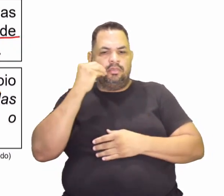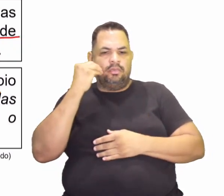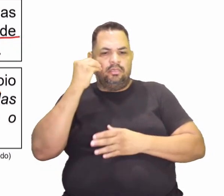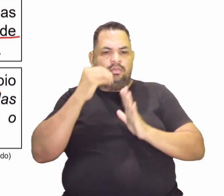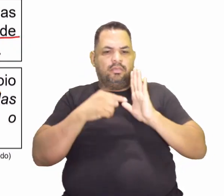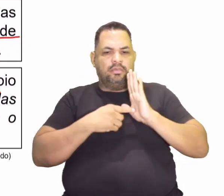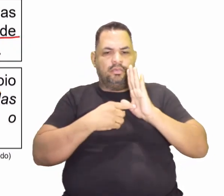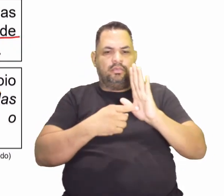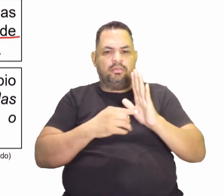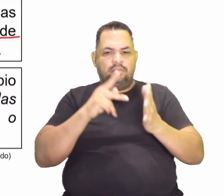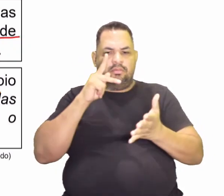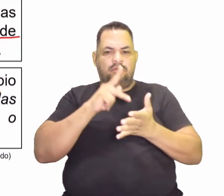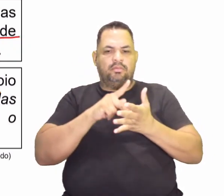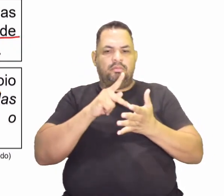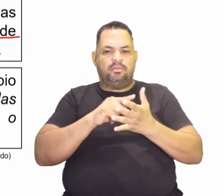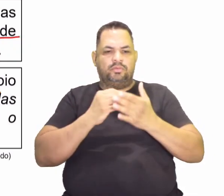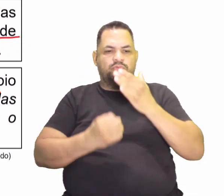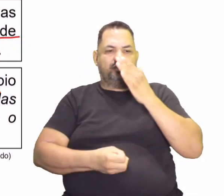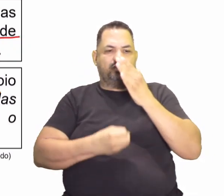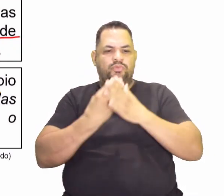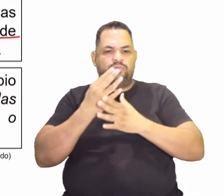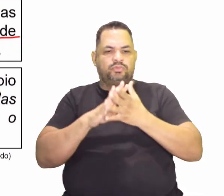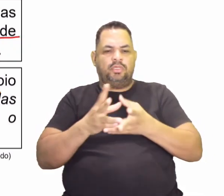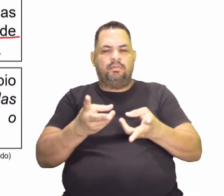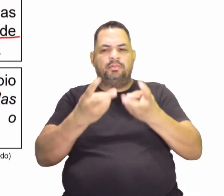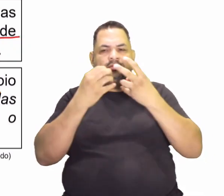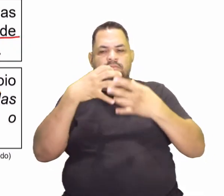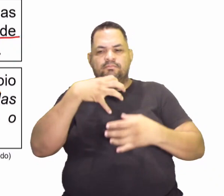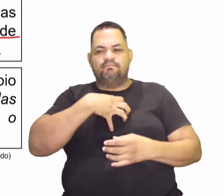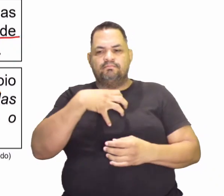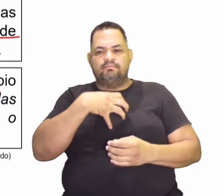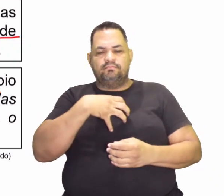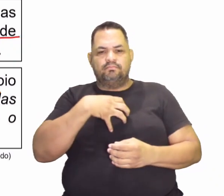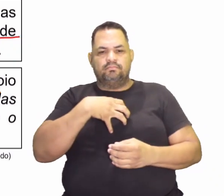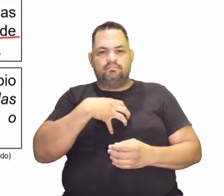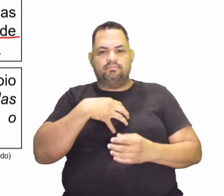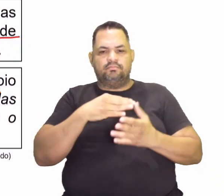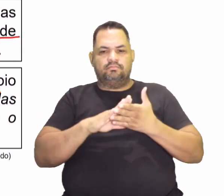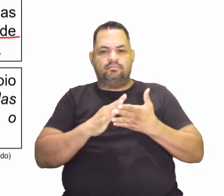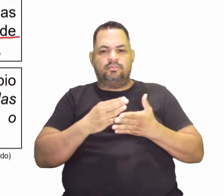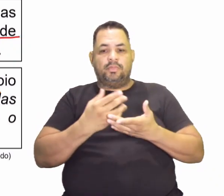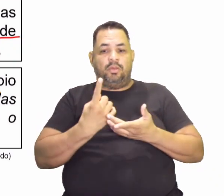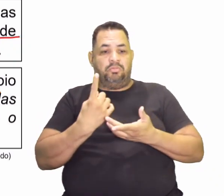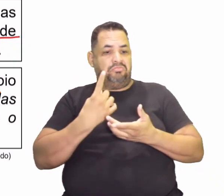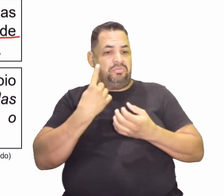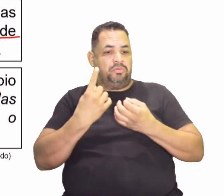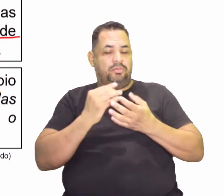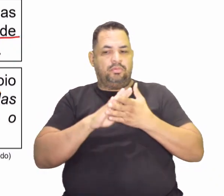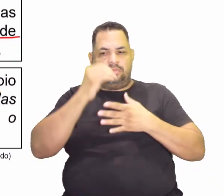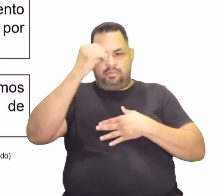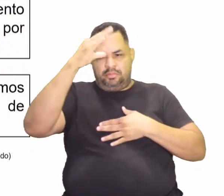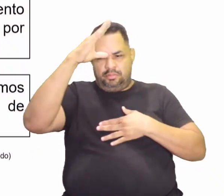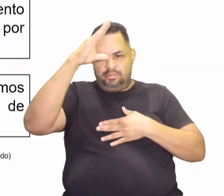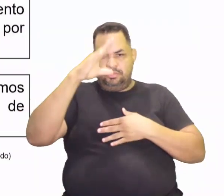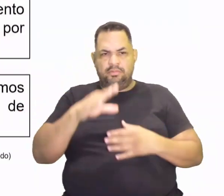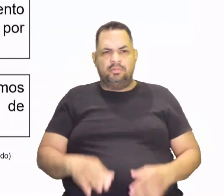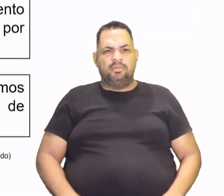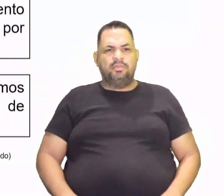as representações do real são derivadas das percepções sensíveis, sendo que essa é a única fonte para o